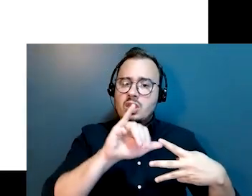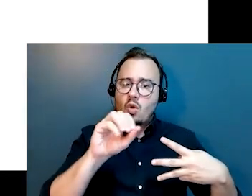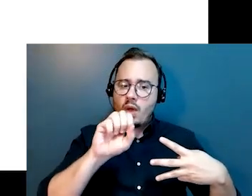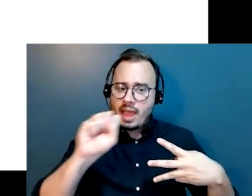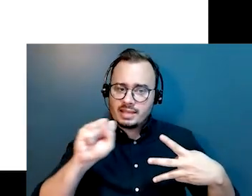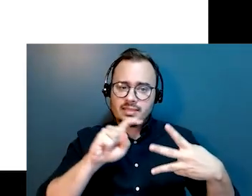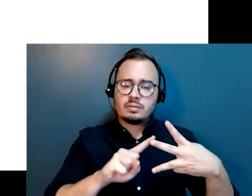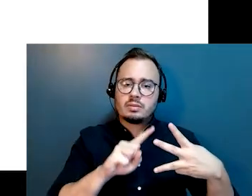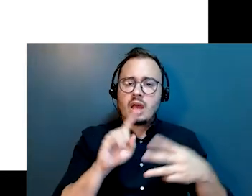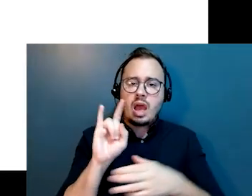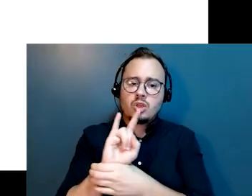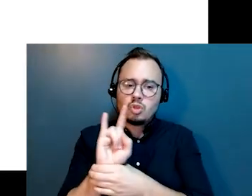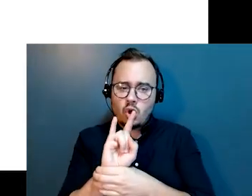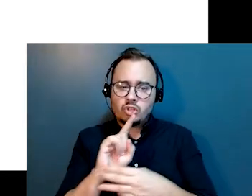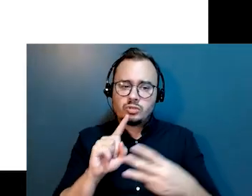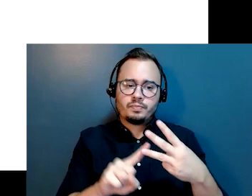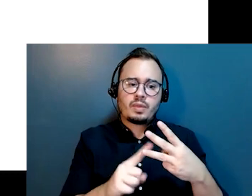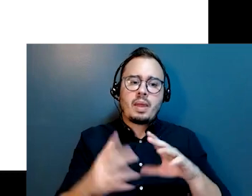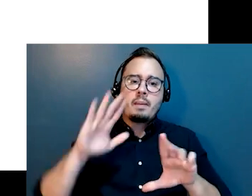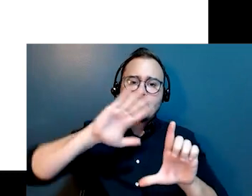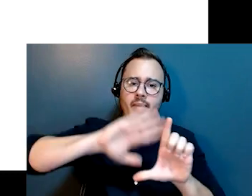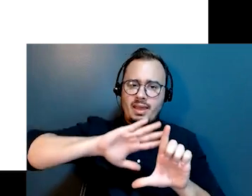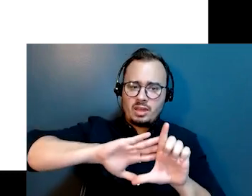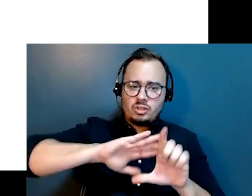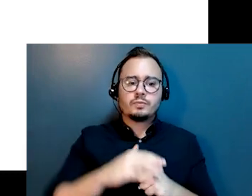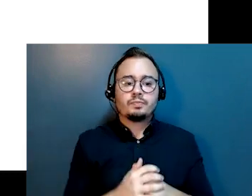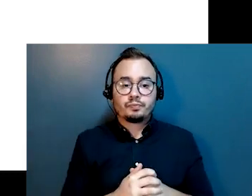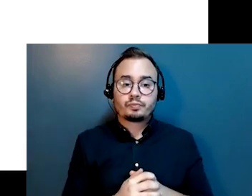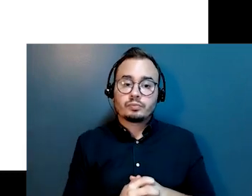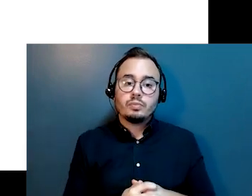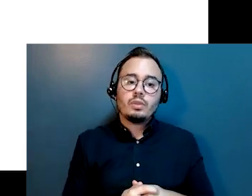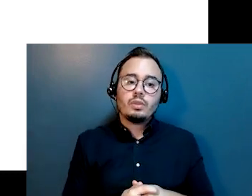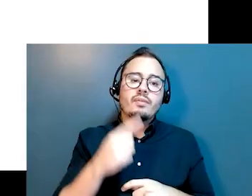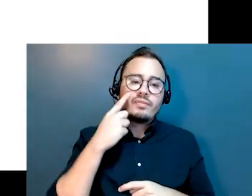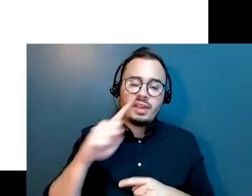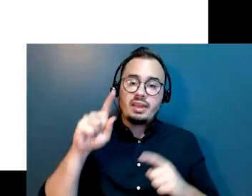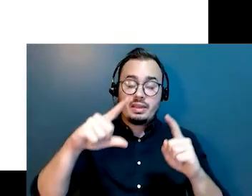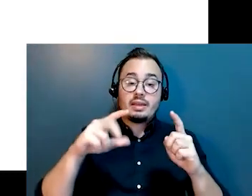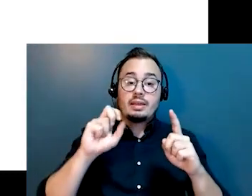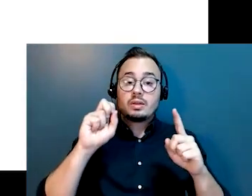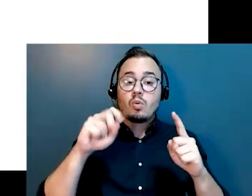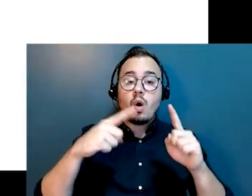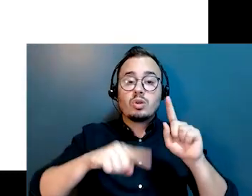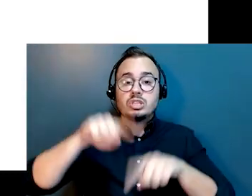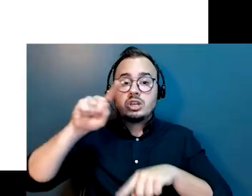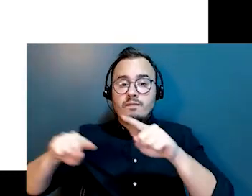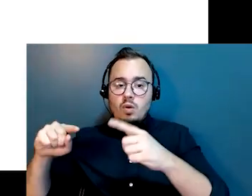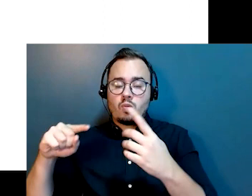vamos categorizar de acordo com a complexidade. Aqui eu categorizo uma atividade em nível de complexidade de